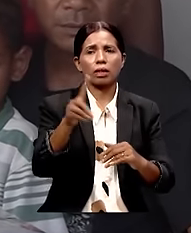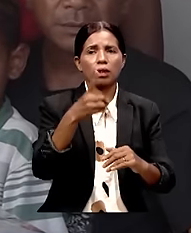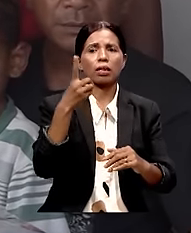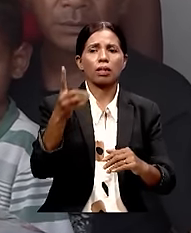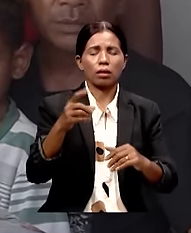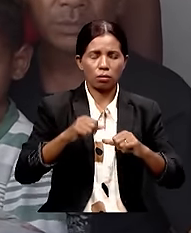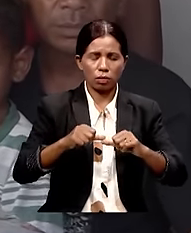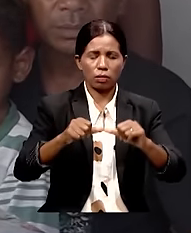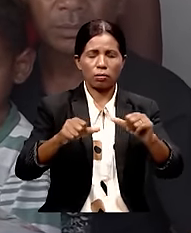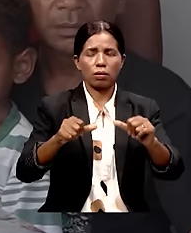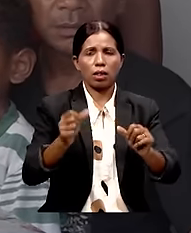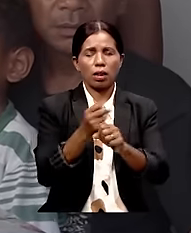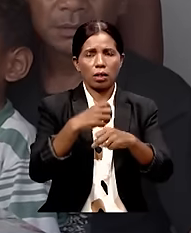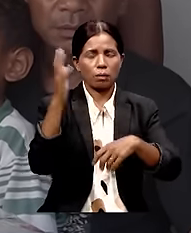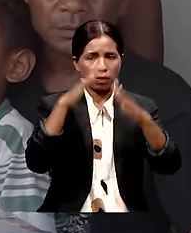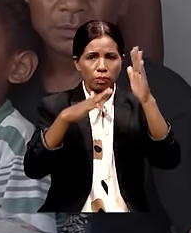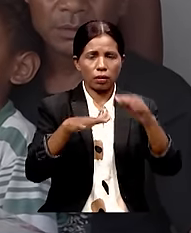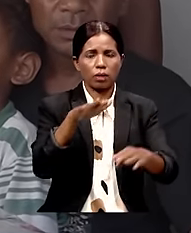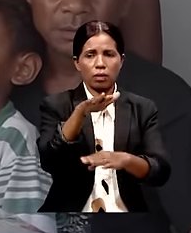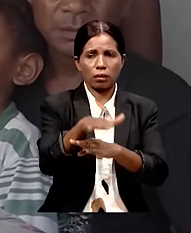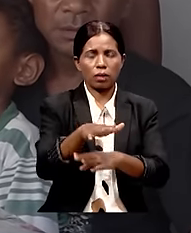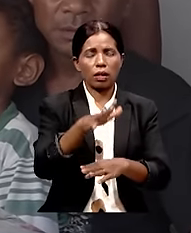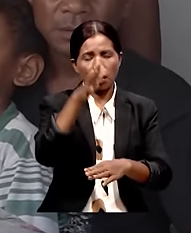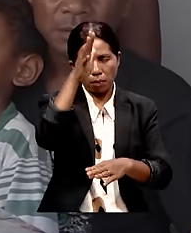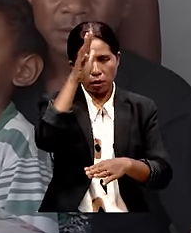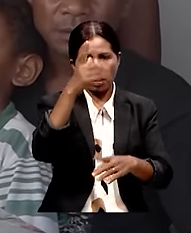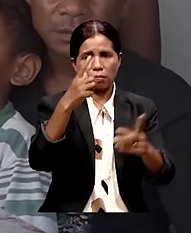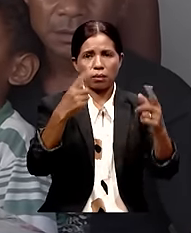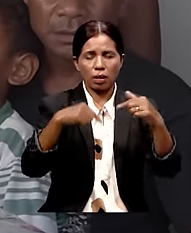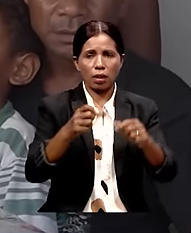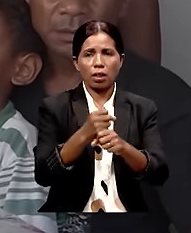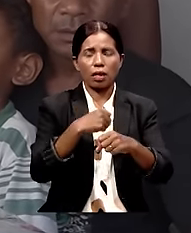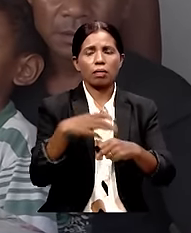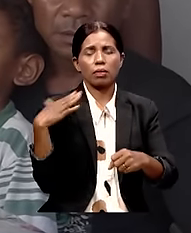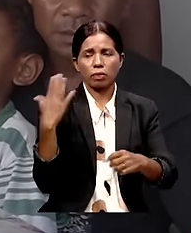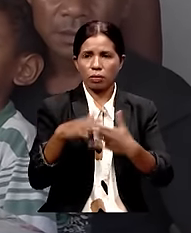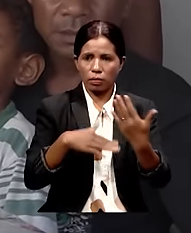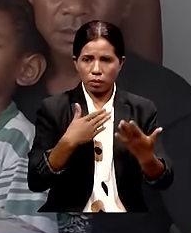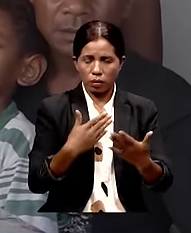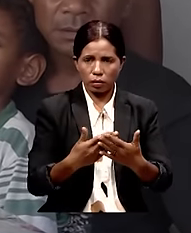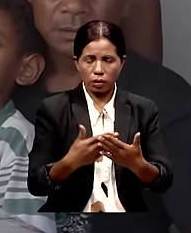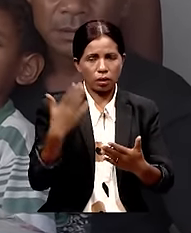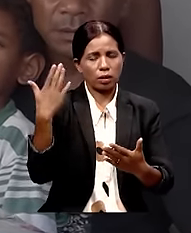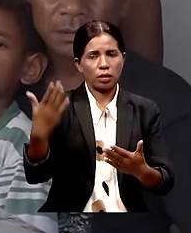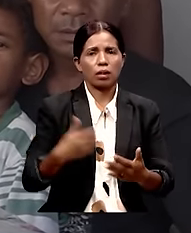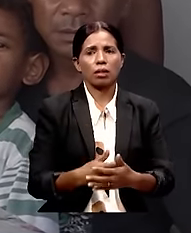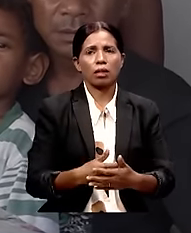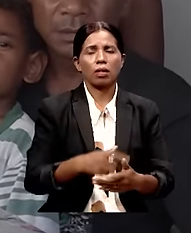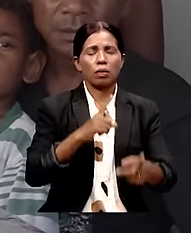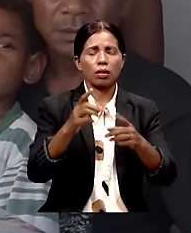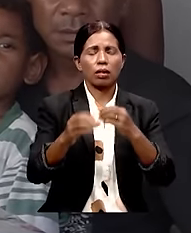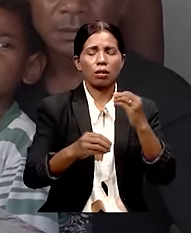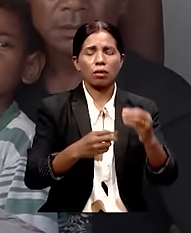continua provoka. Lokraik ni aman Tomás Ferreira lai mai halo intimidasaun ba joven sira. Iha tok baru. No kulia holian